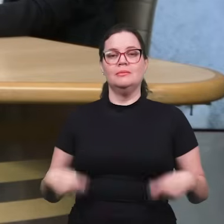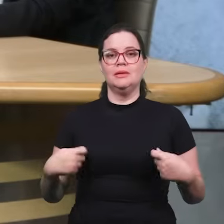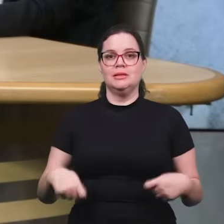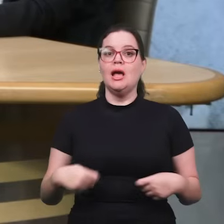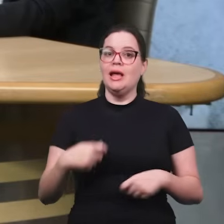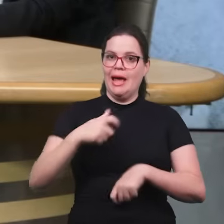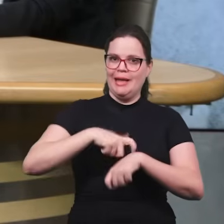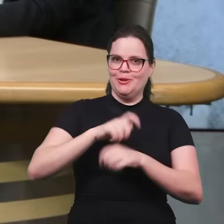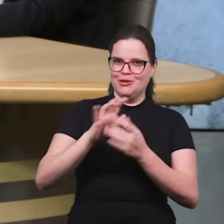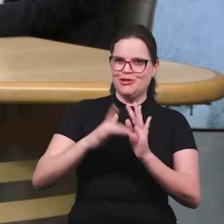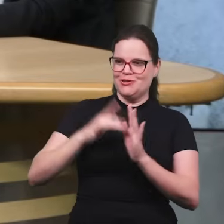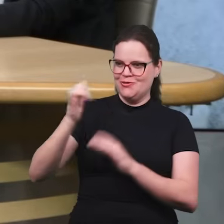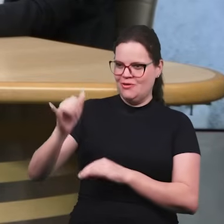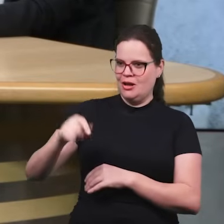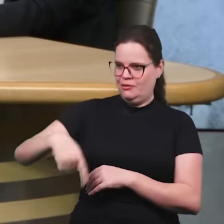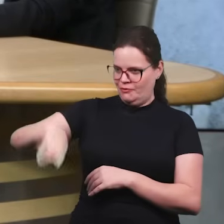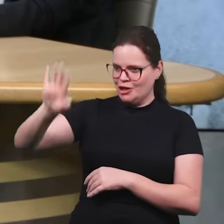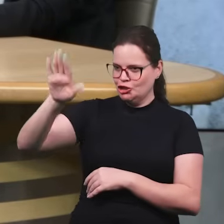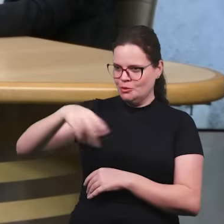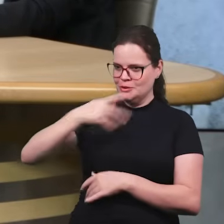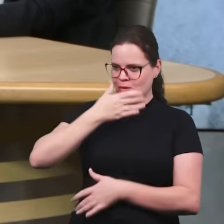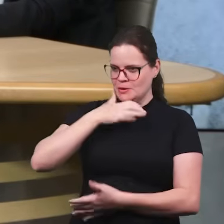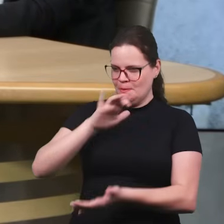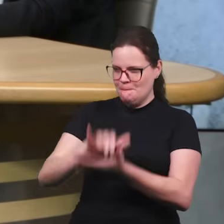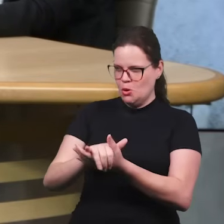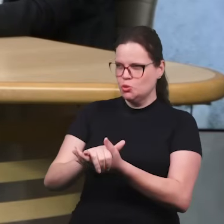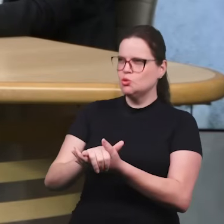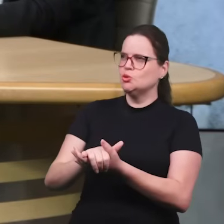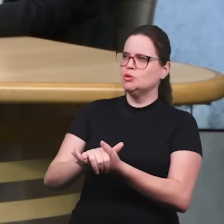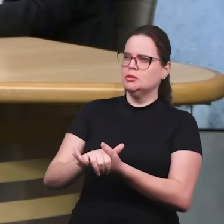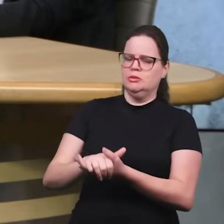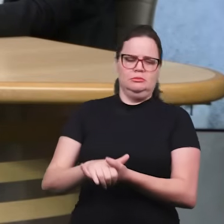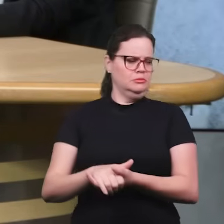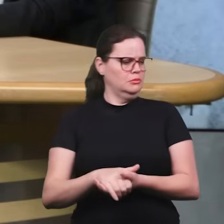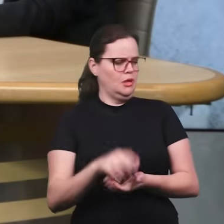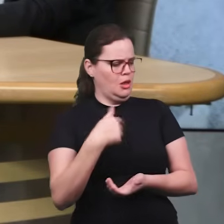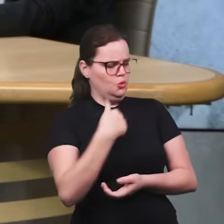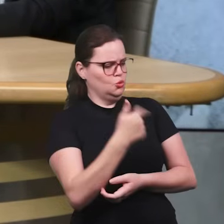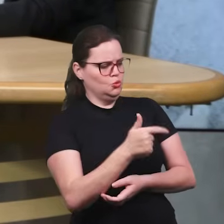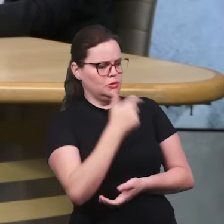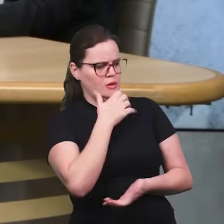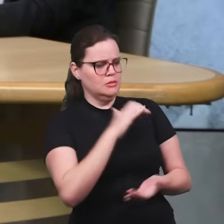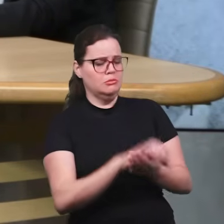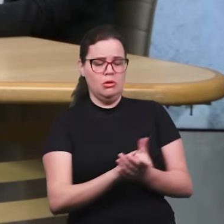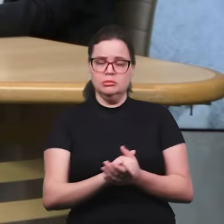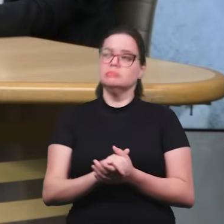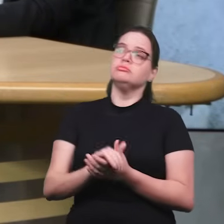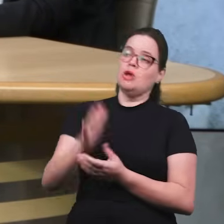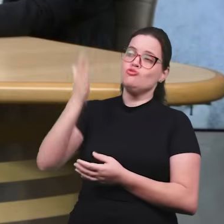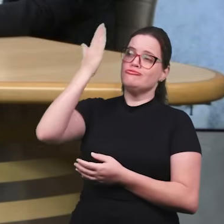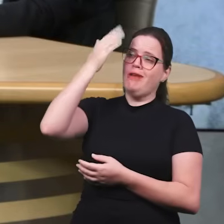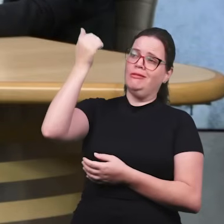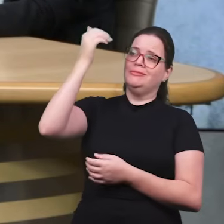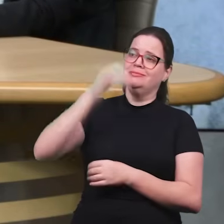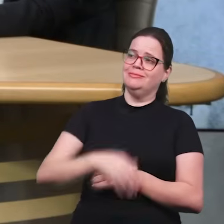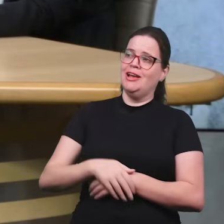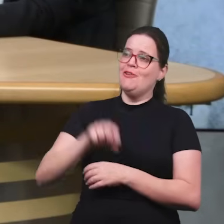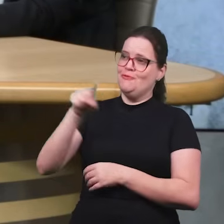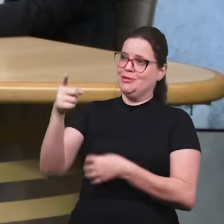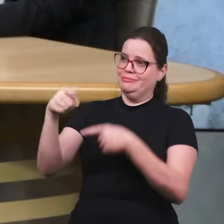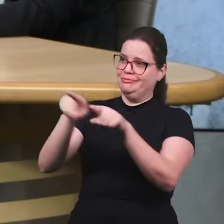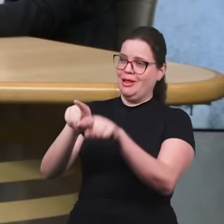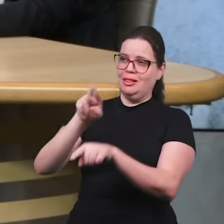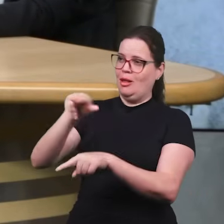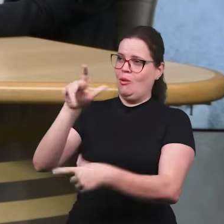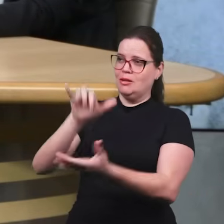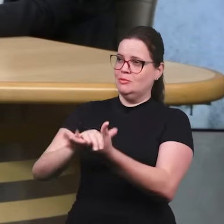mulher e fala, vai, chama o teu marido e vem cá, e ela fala, eu não tenho marido, depois ele continua dizendo, né, disseste bem, porque tiveste este que tem não é